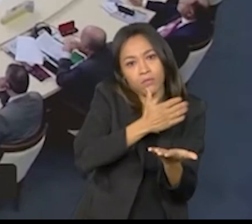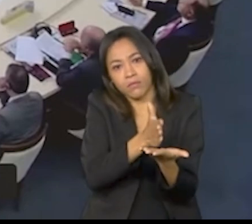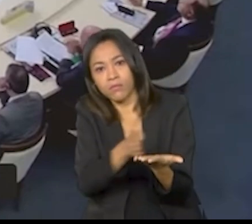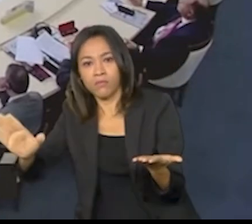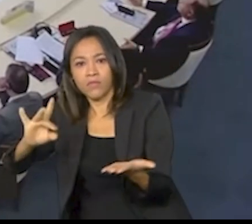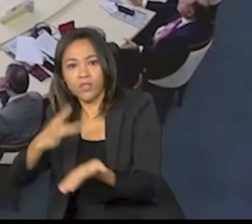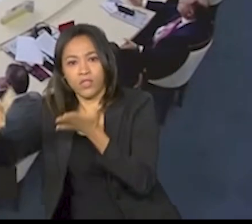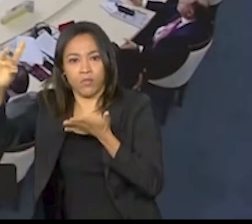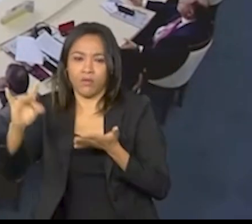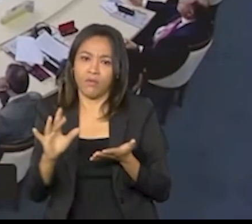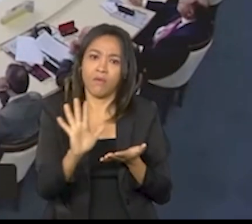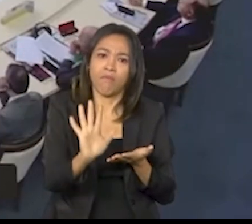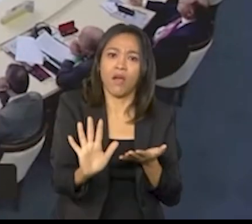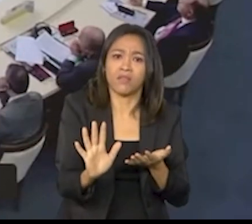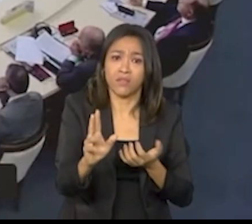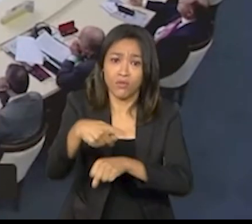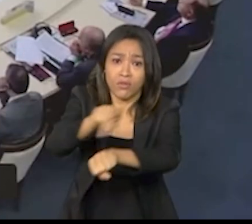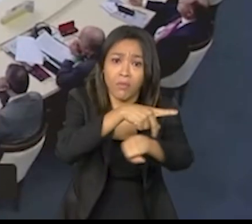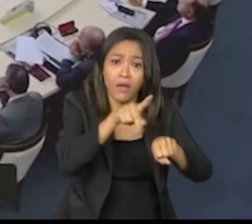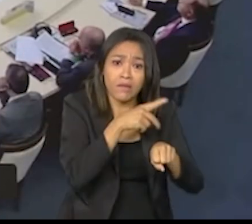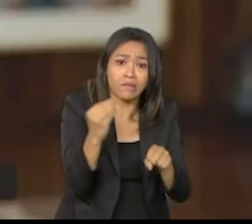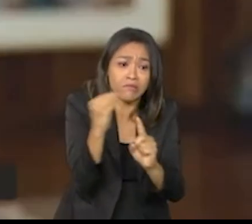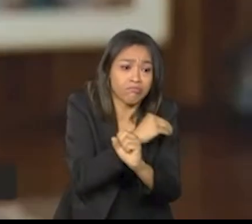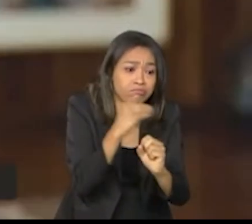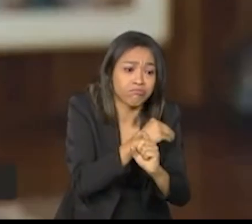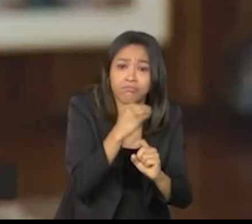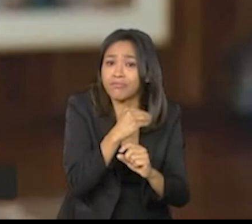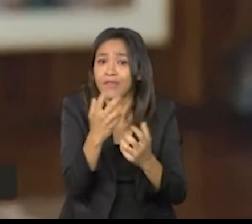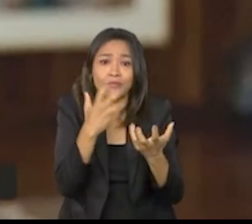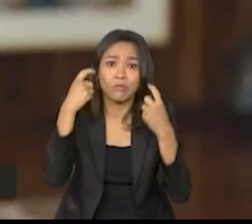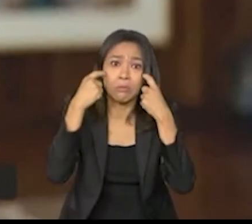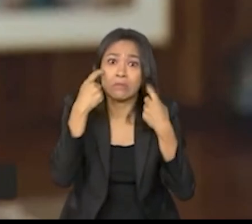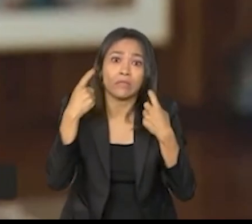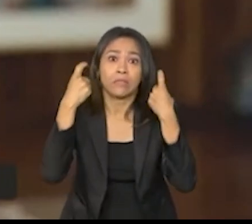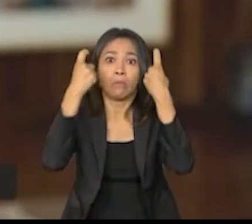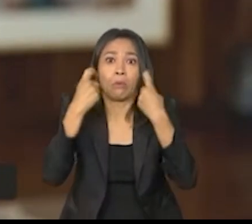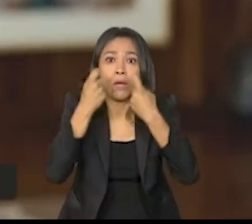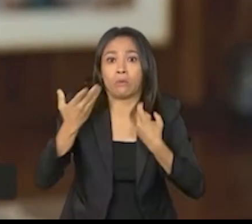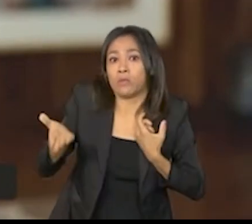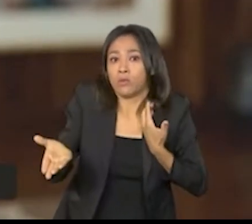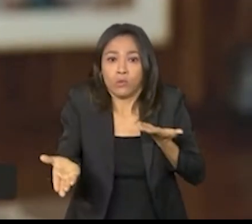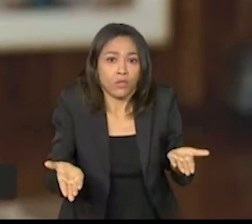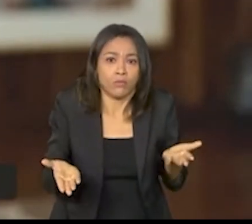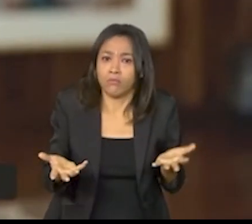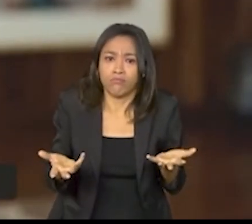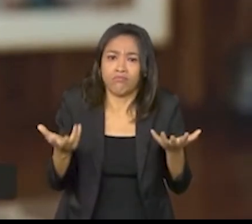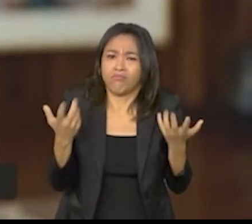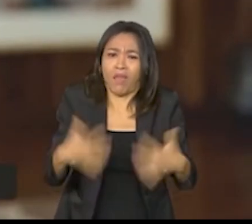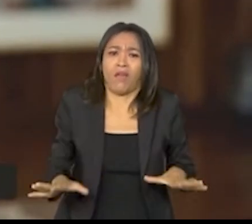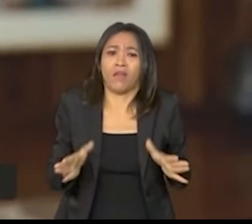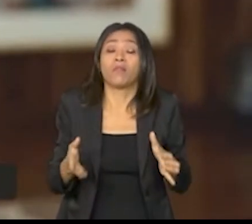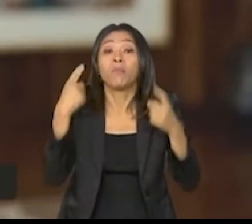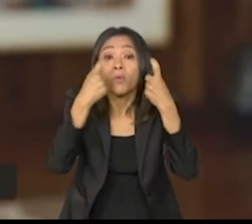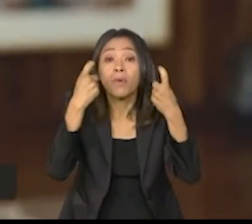vulneráveis não Estão interessados em dicotomias simplistas o que eles querem é comida farta trabalho